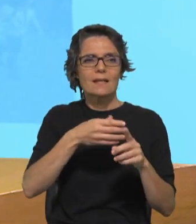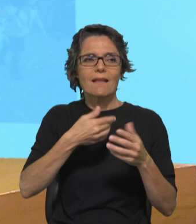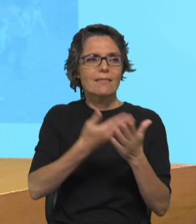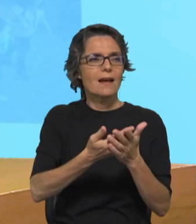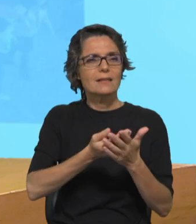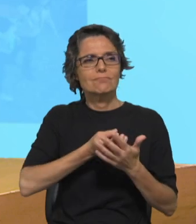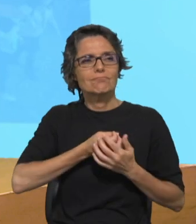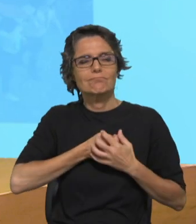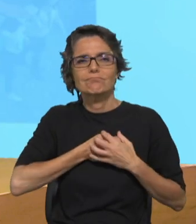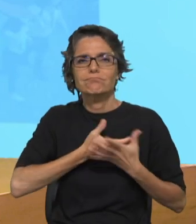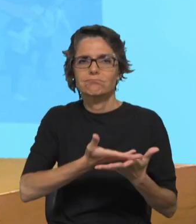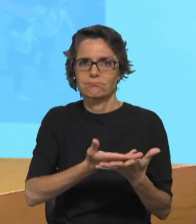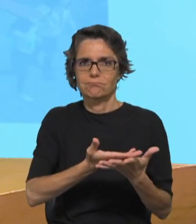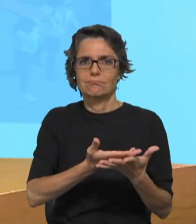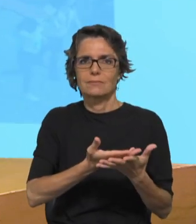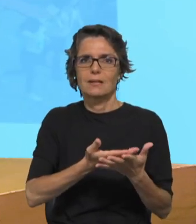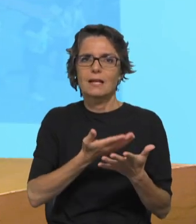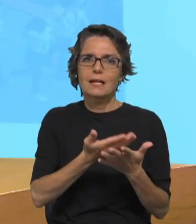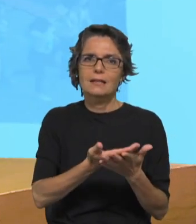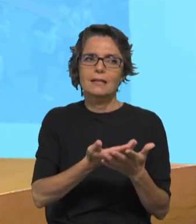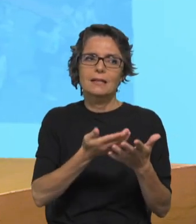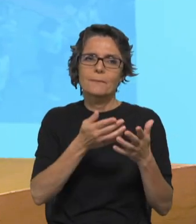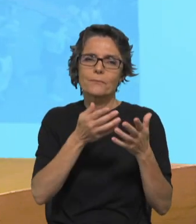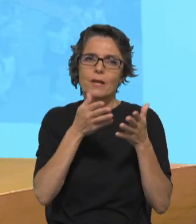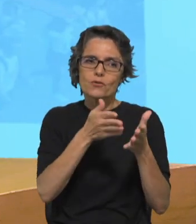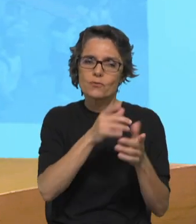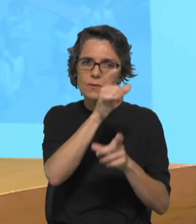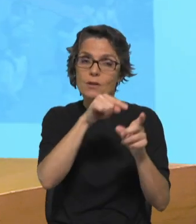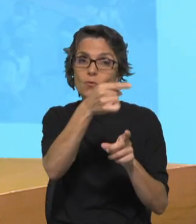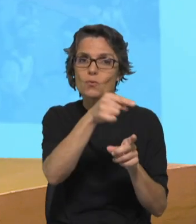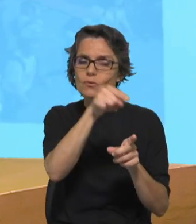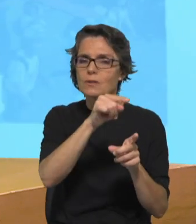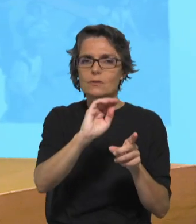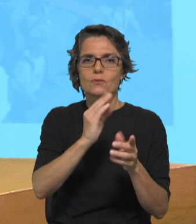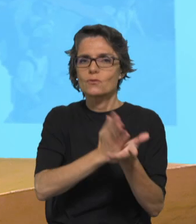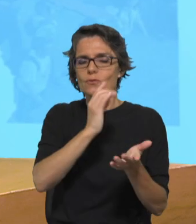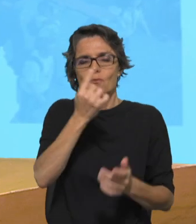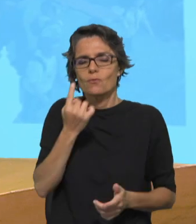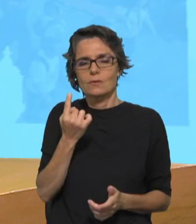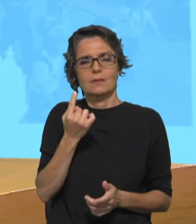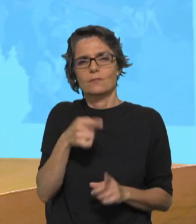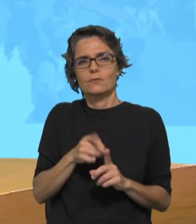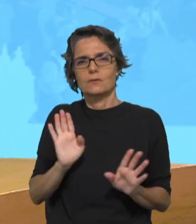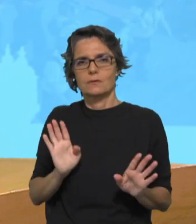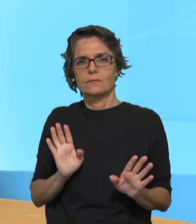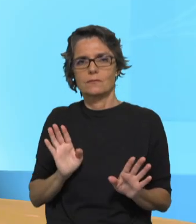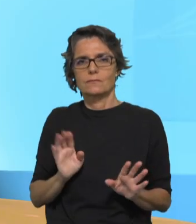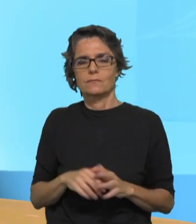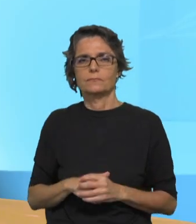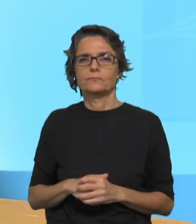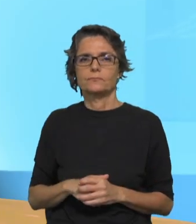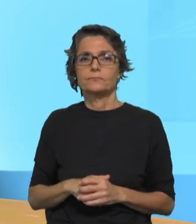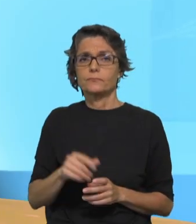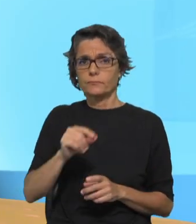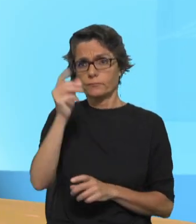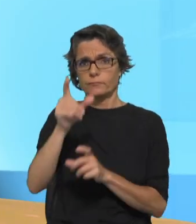tem a dignidade de ser humano, é a imagem e semelhança de Deus e precisa. E até Deus se identifica com ele. E há de haver também aqueles que partem com